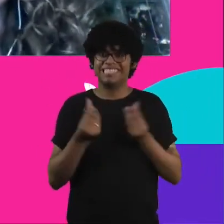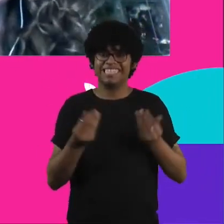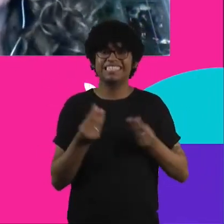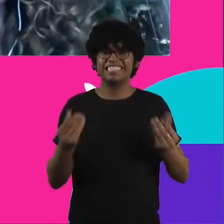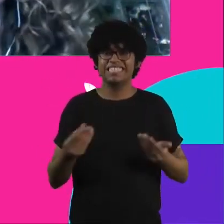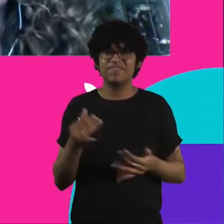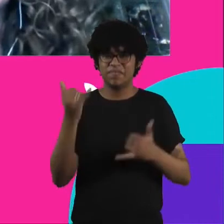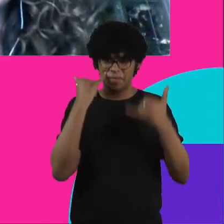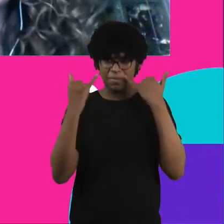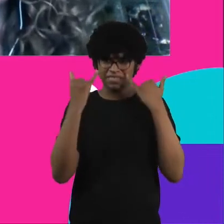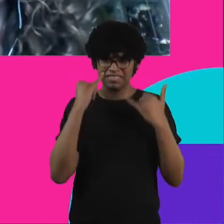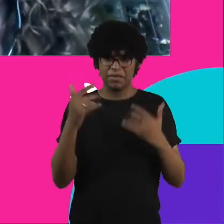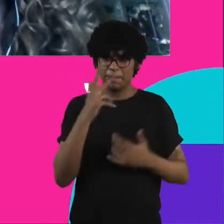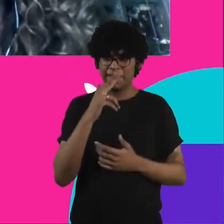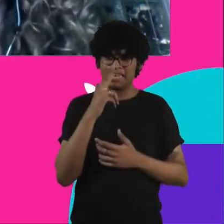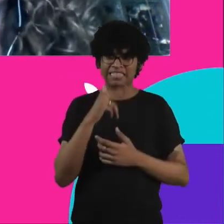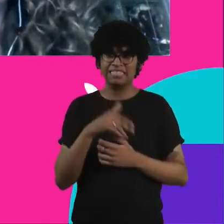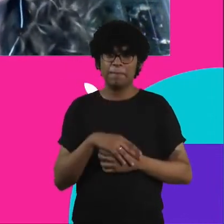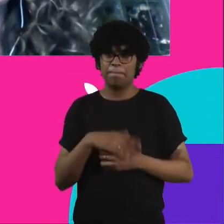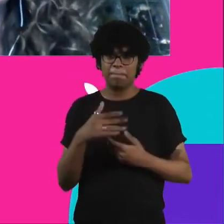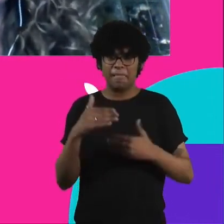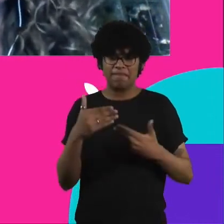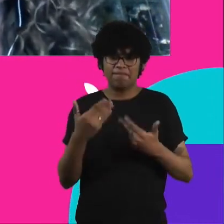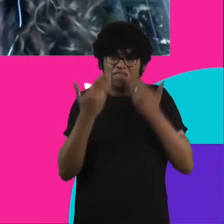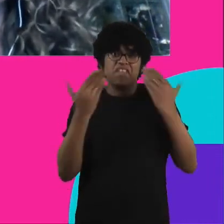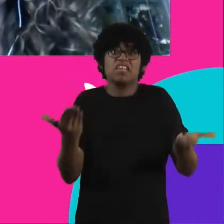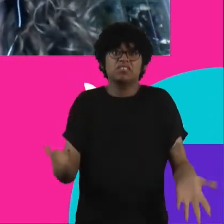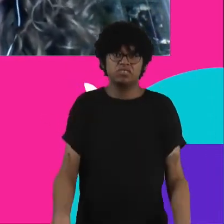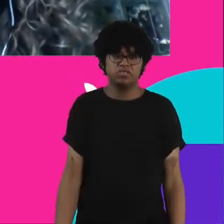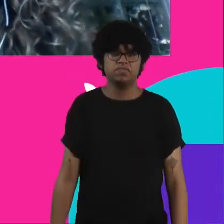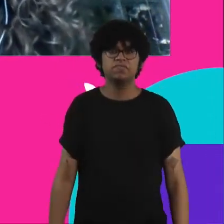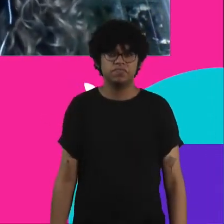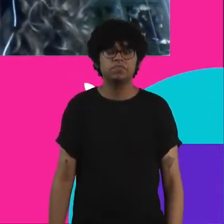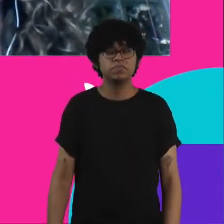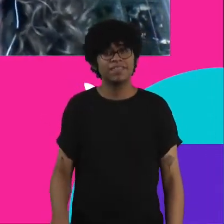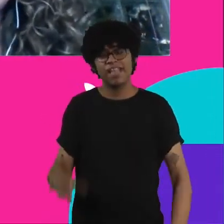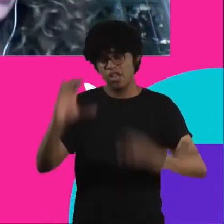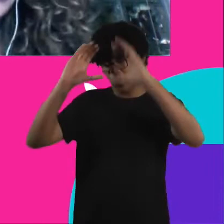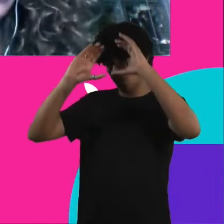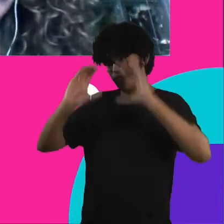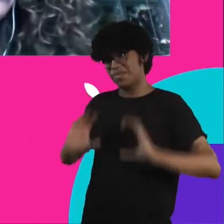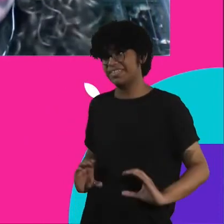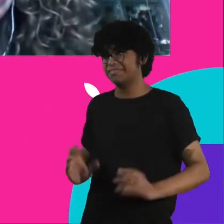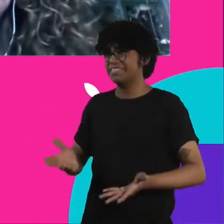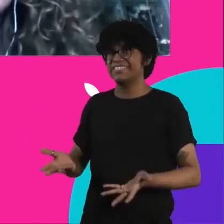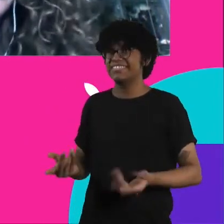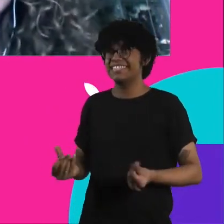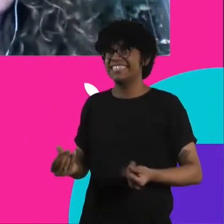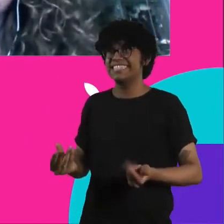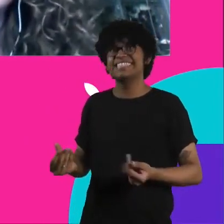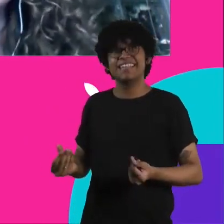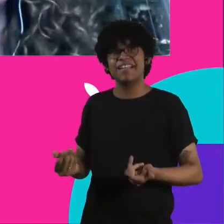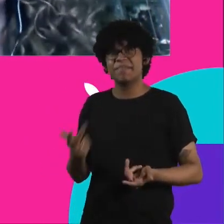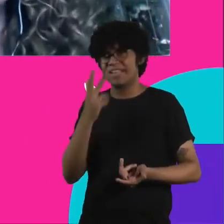sobre os dados pessoais que estão sendo distribuídos, né? São comportamentos que a gente vai vendo que é, como que tu estava falando,